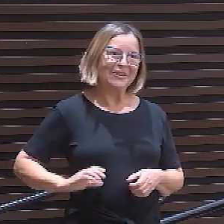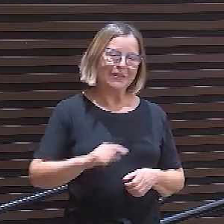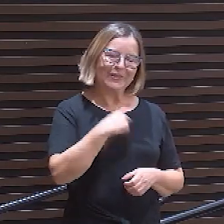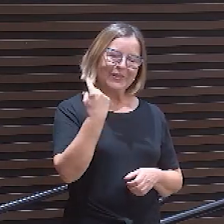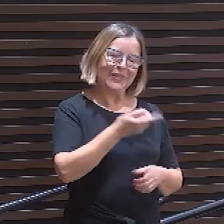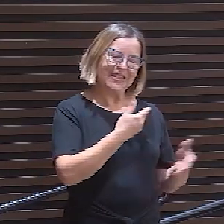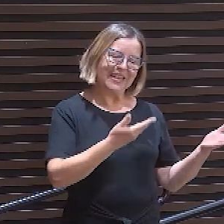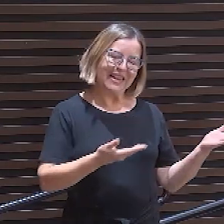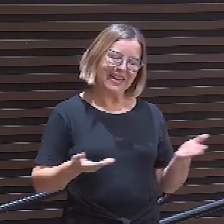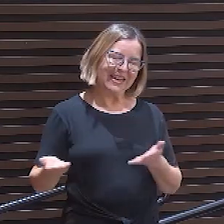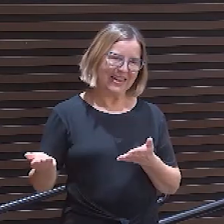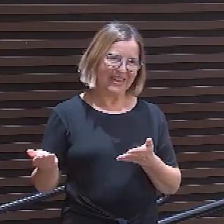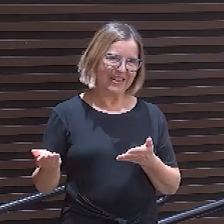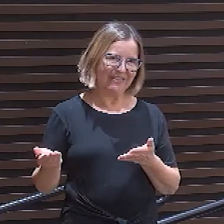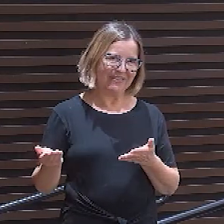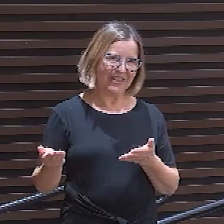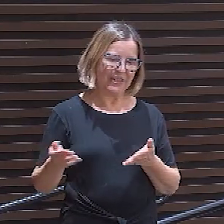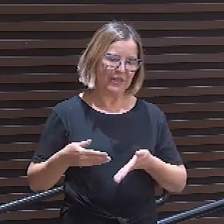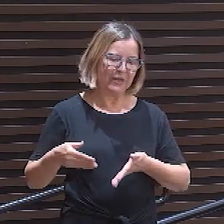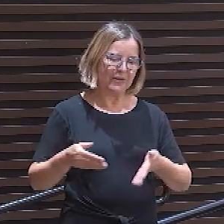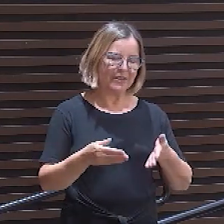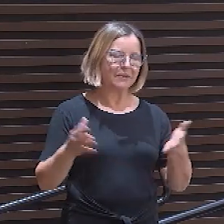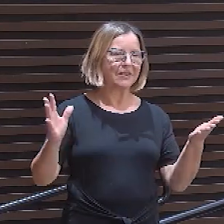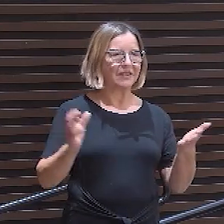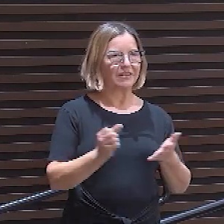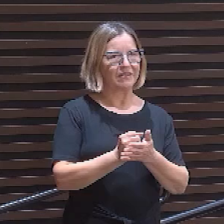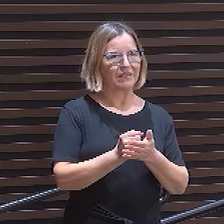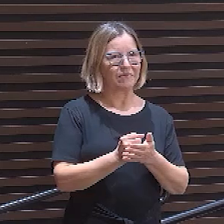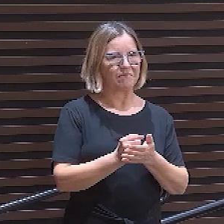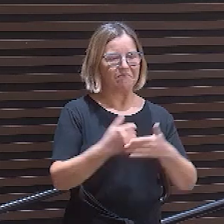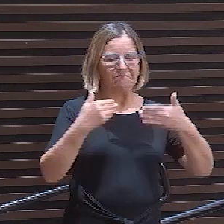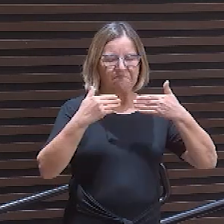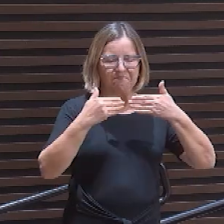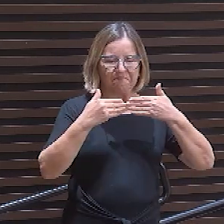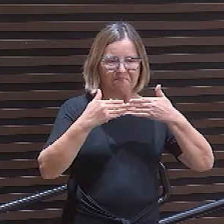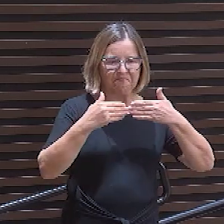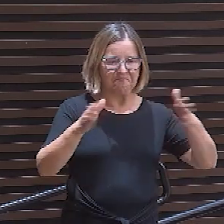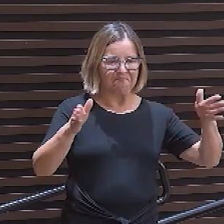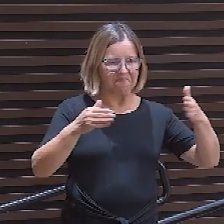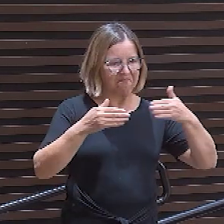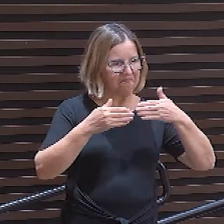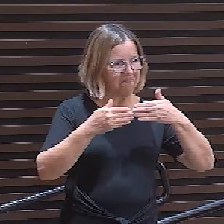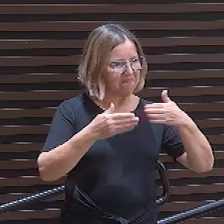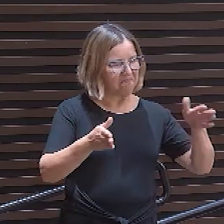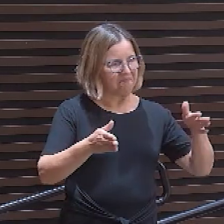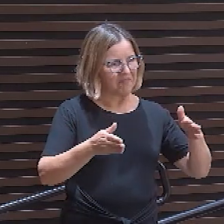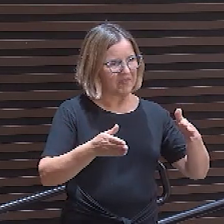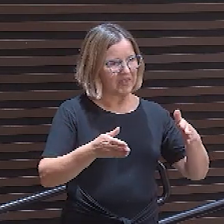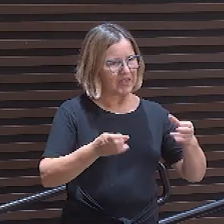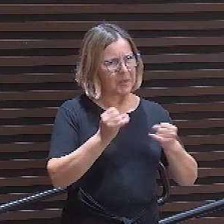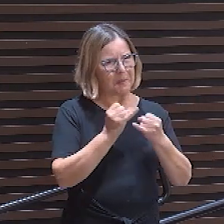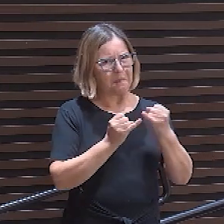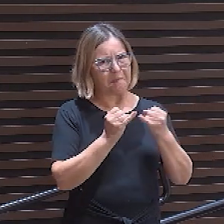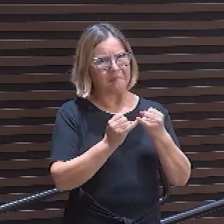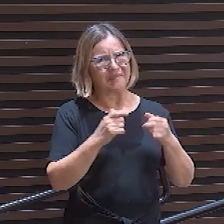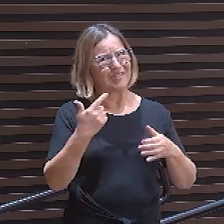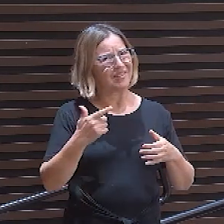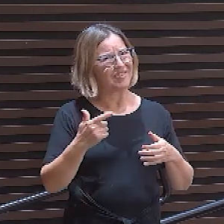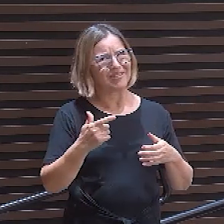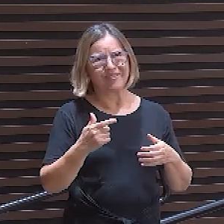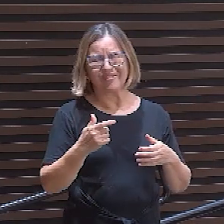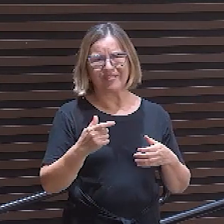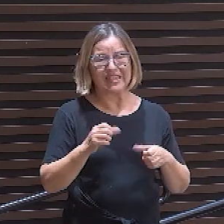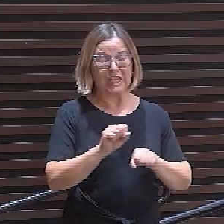salvação, abrindo portas onde parecia não haver solução. Ele é aquele que abre